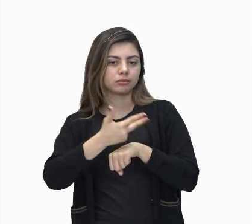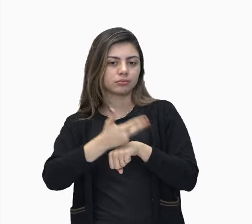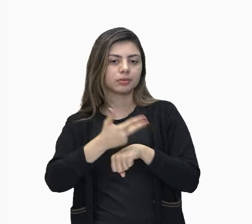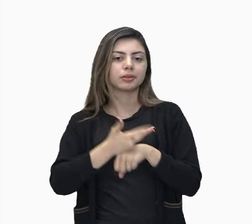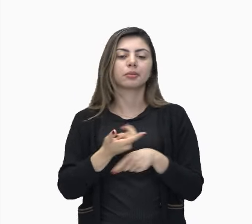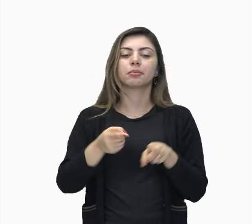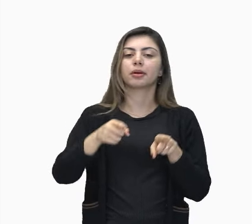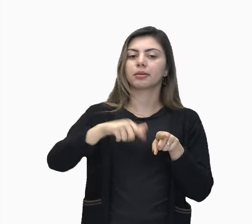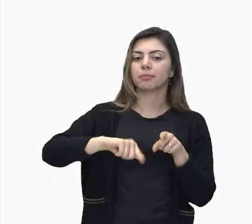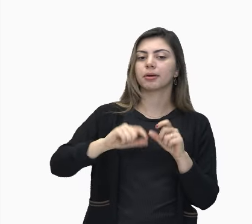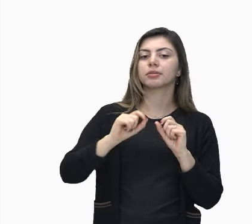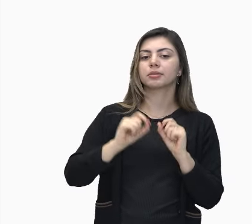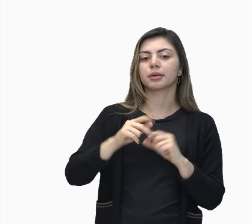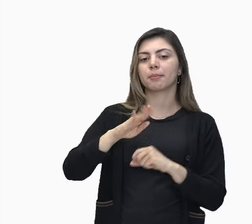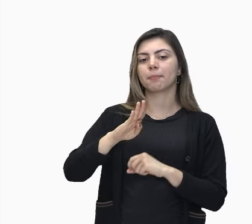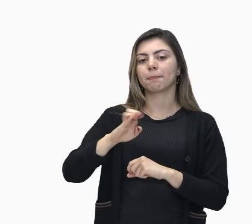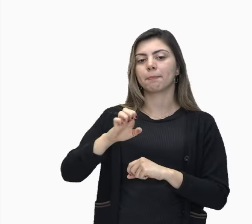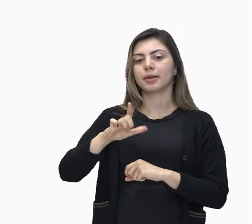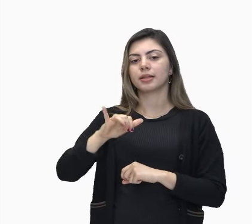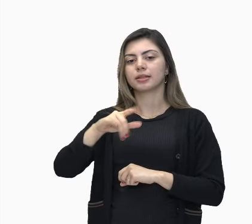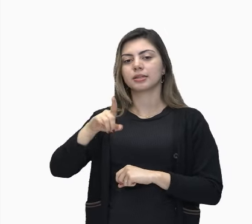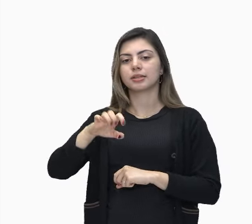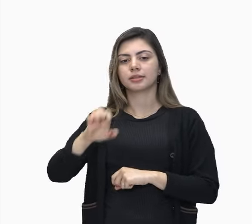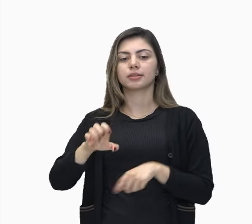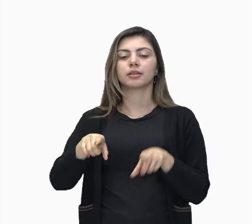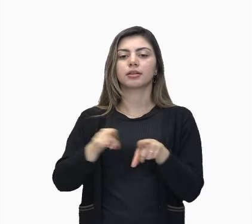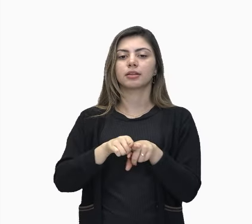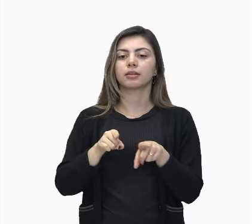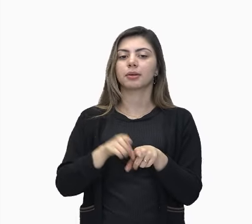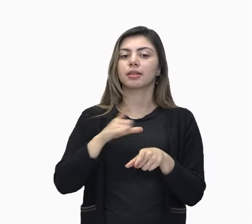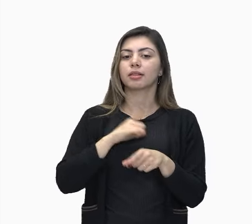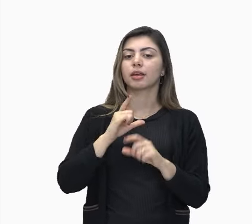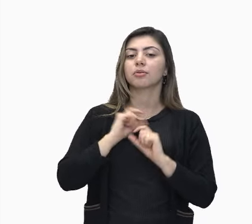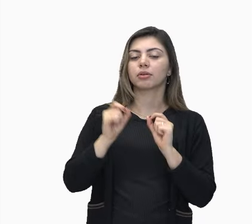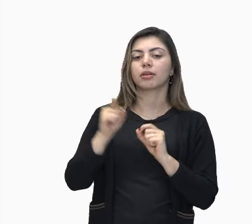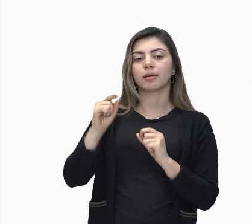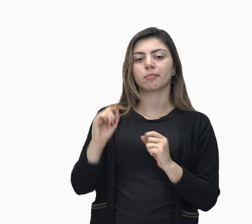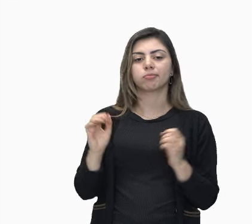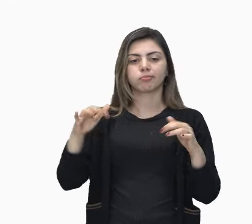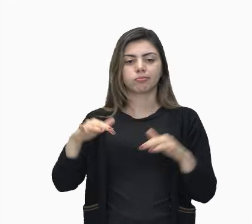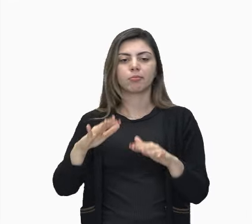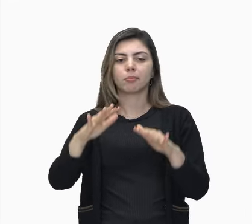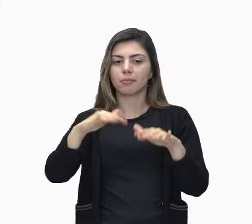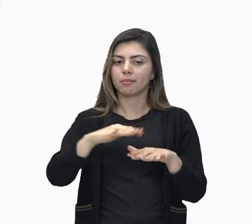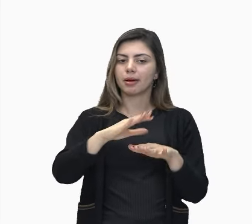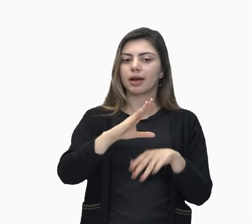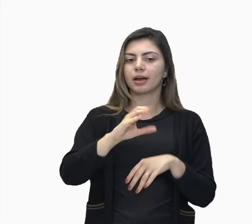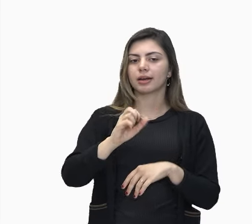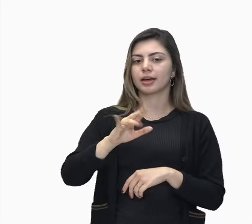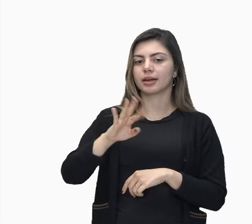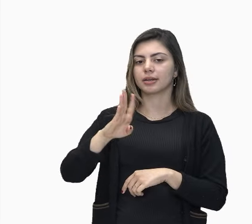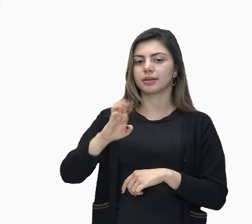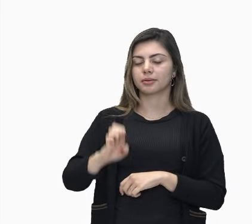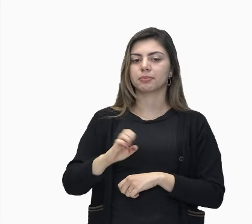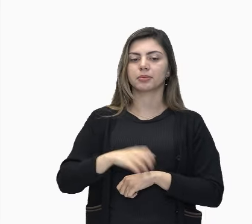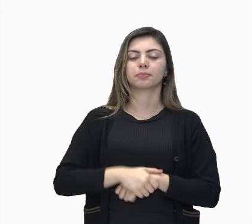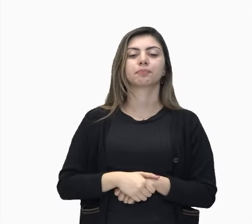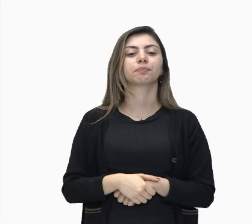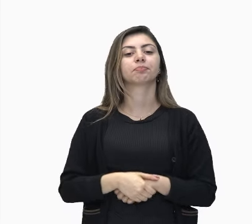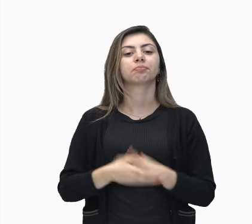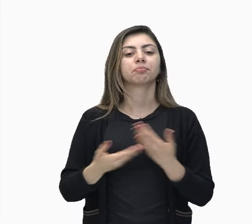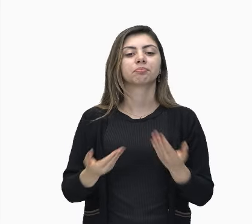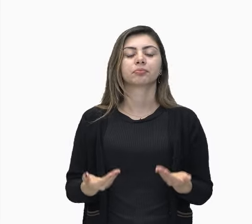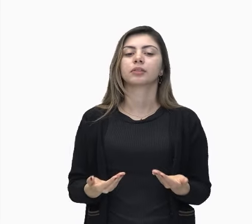e Belize e pegando o Mar do Caribe já ao sudeste. Em